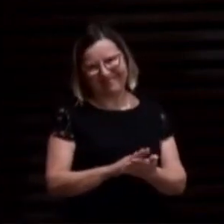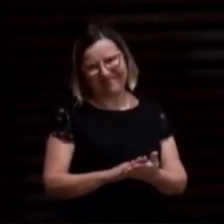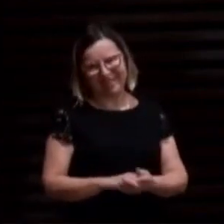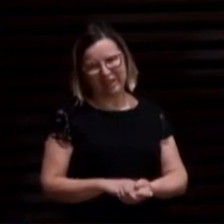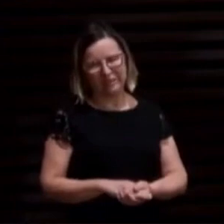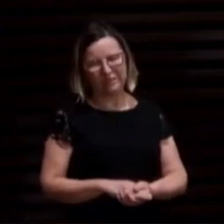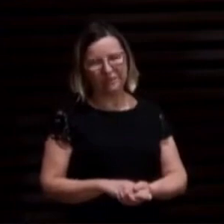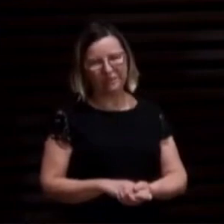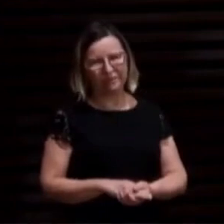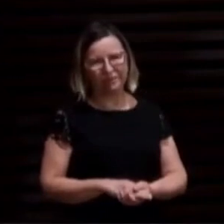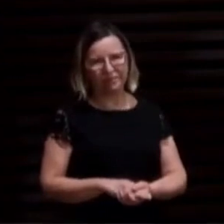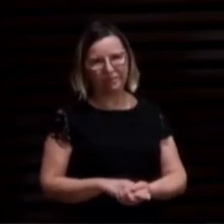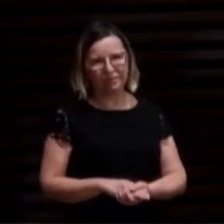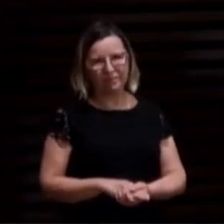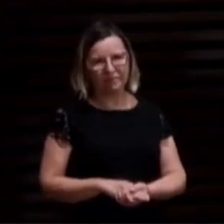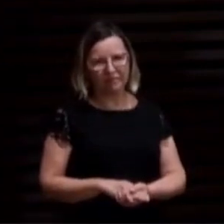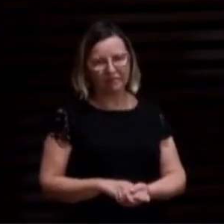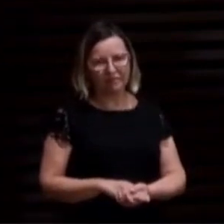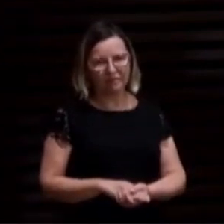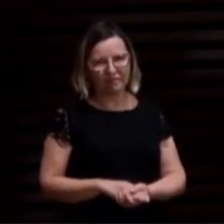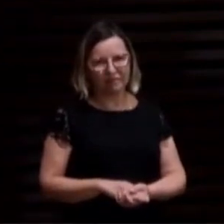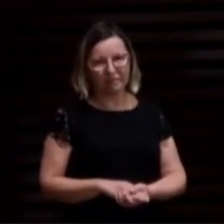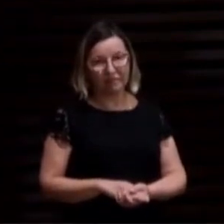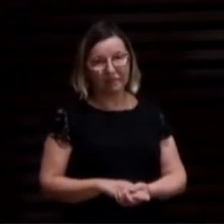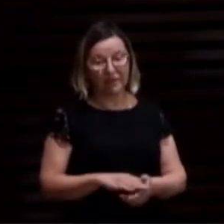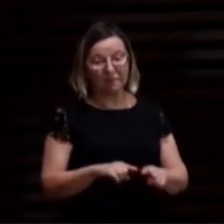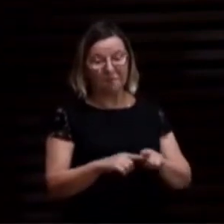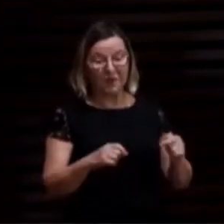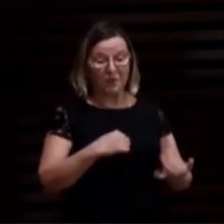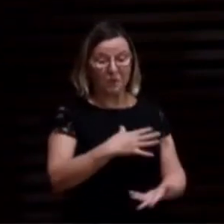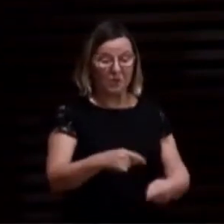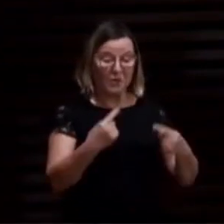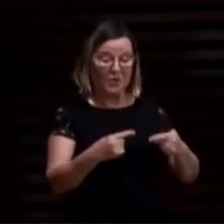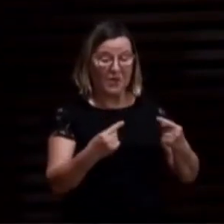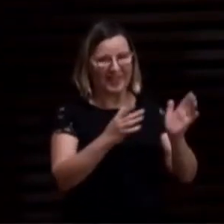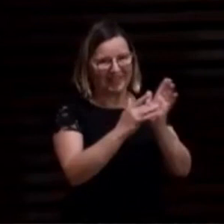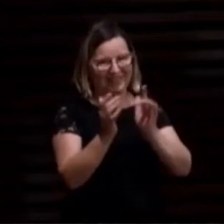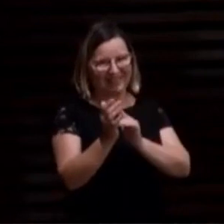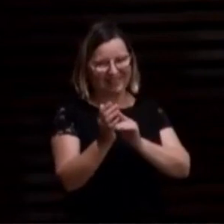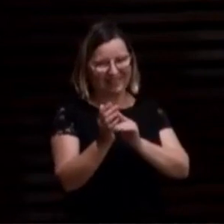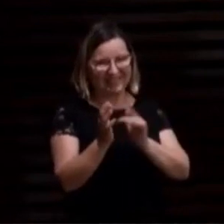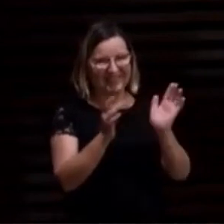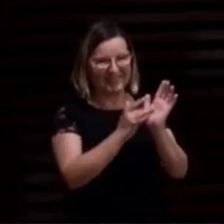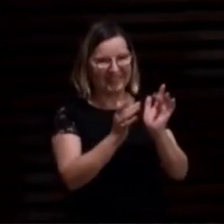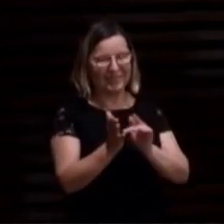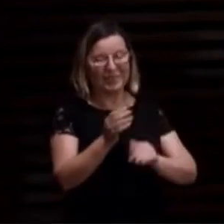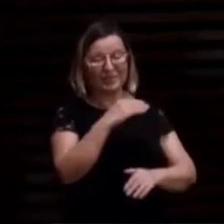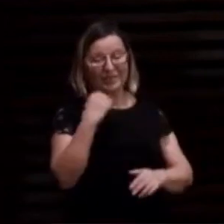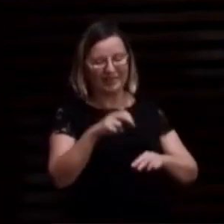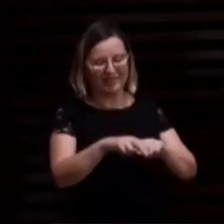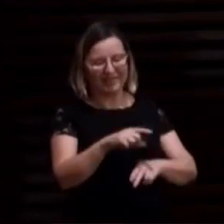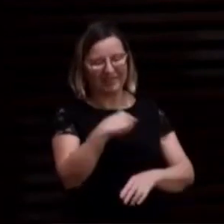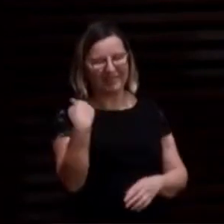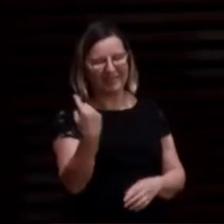Mas tudo isso é a coisa do mundo contra ele. Ele se deu por nós. Nos versos 17